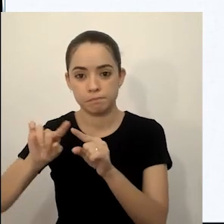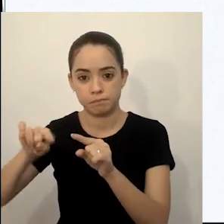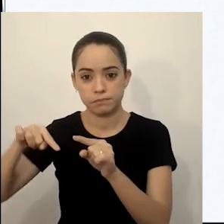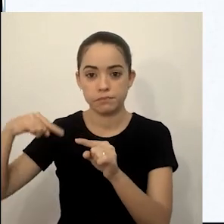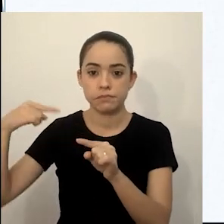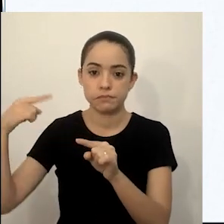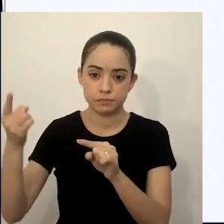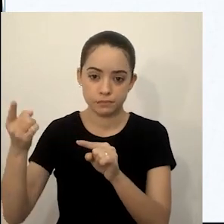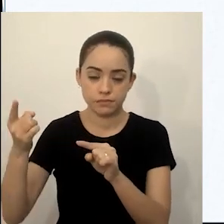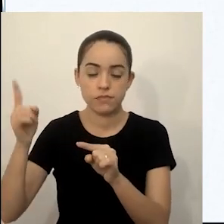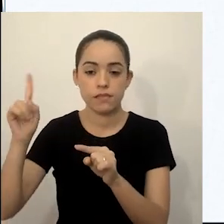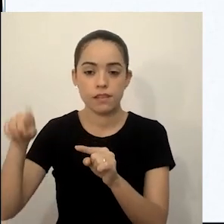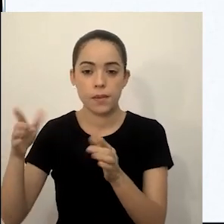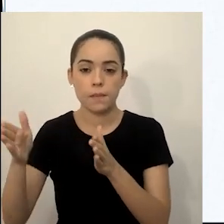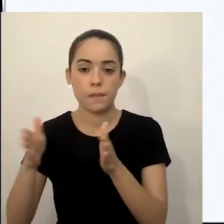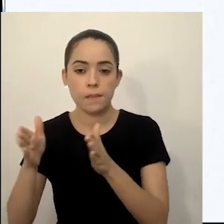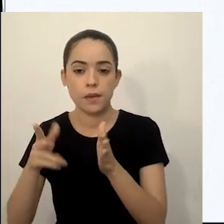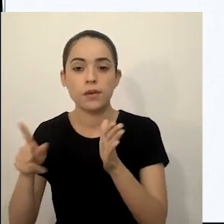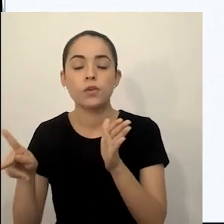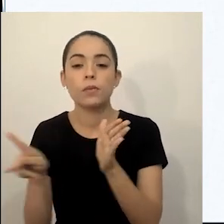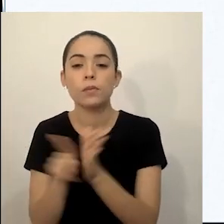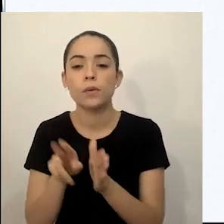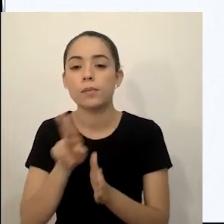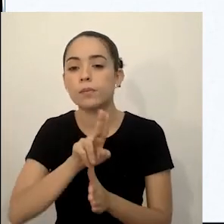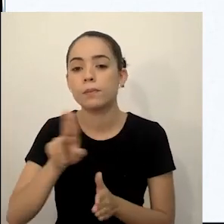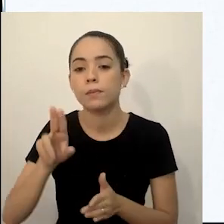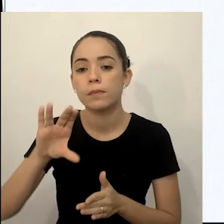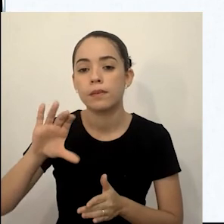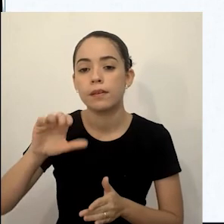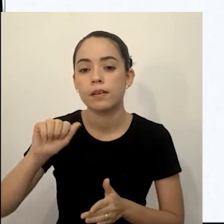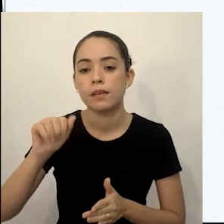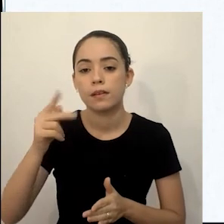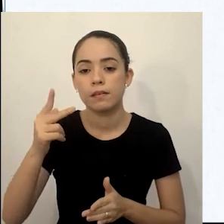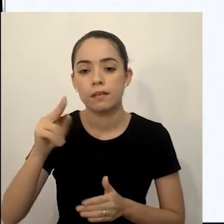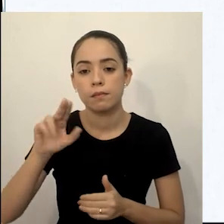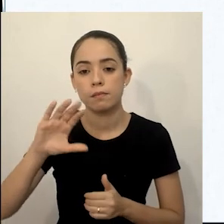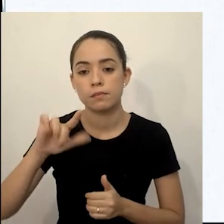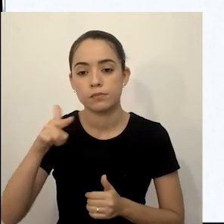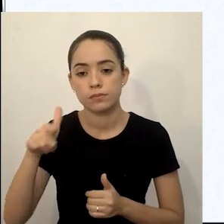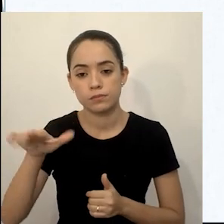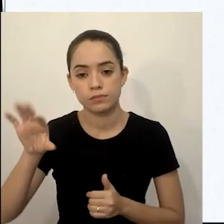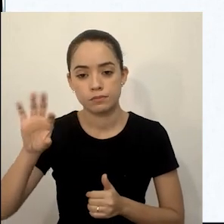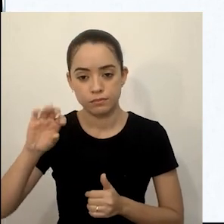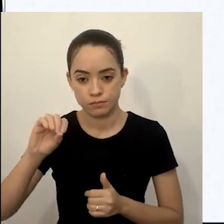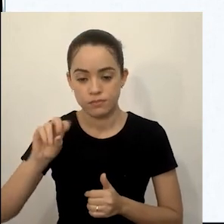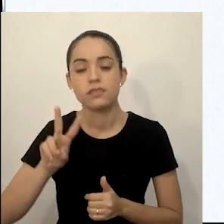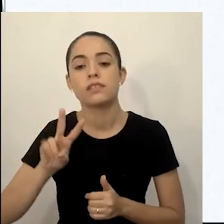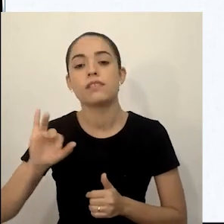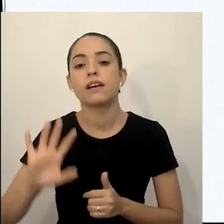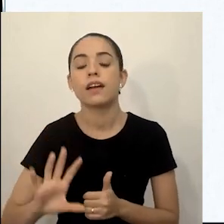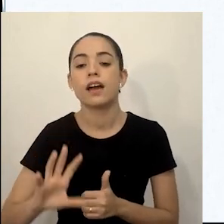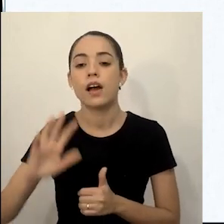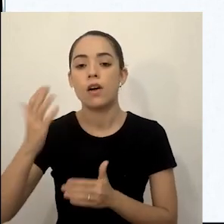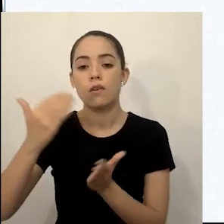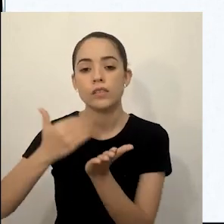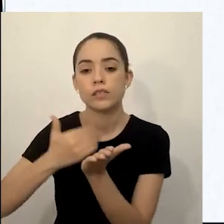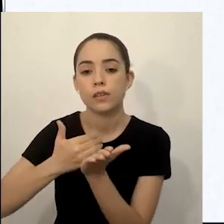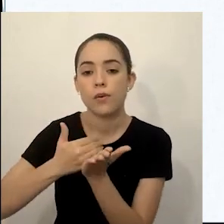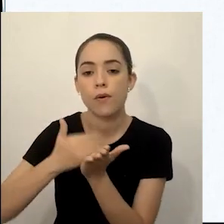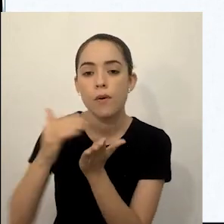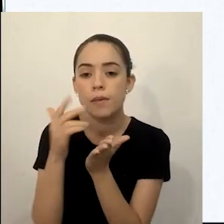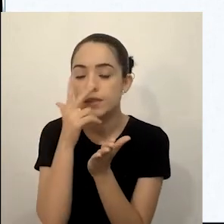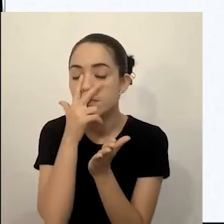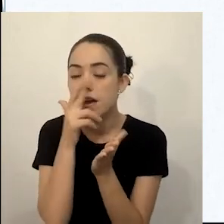Durante a fase seguinte, a fase de capuchão, haverá o início